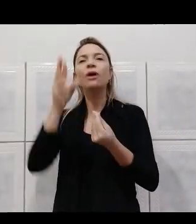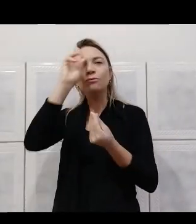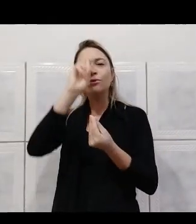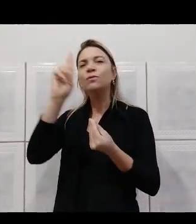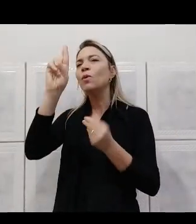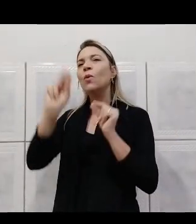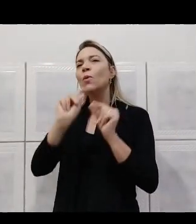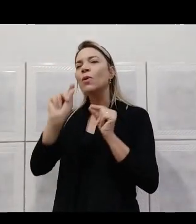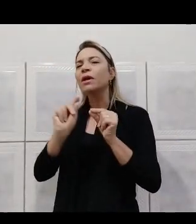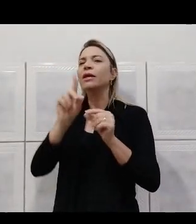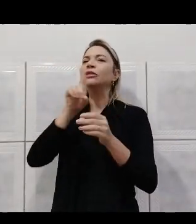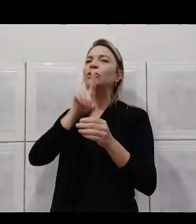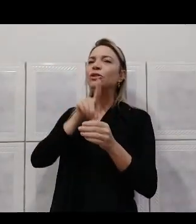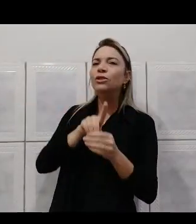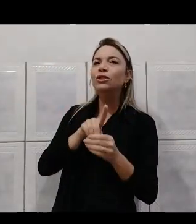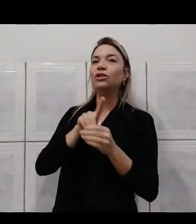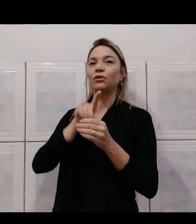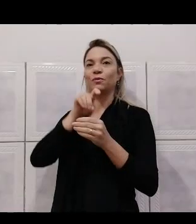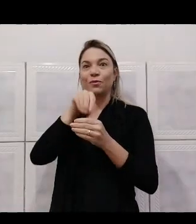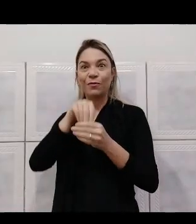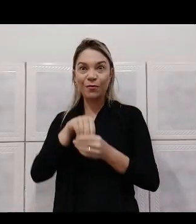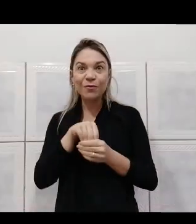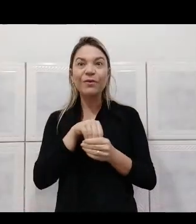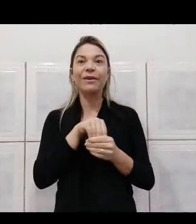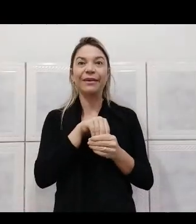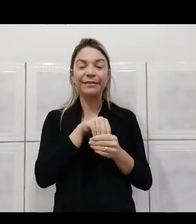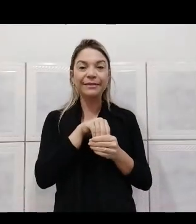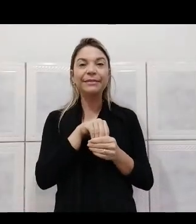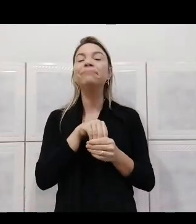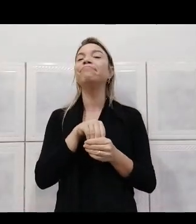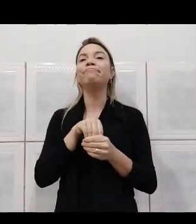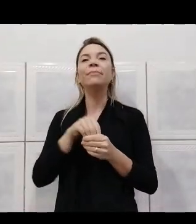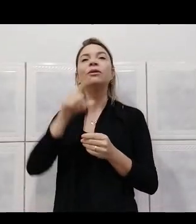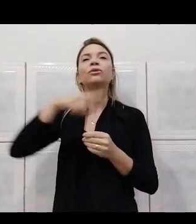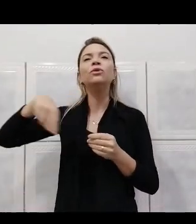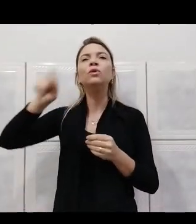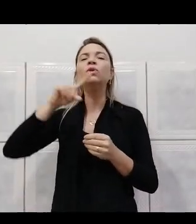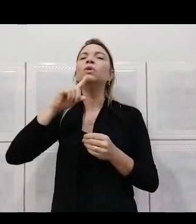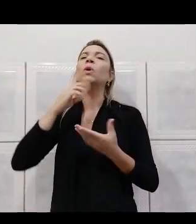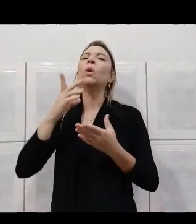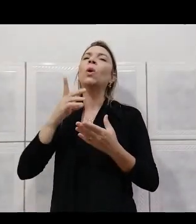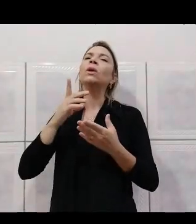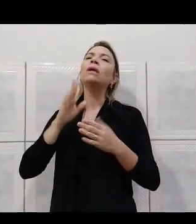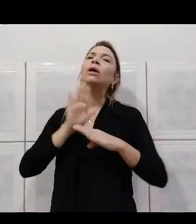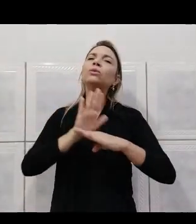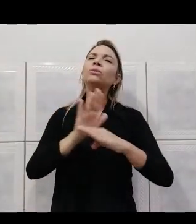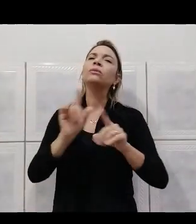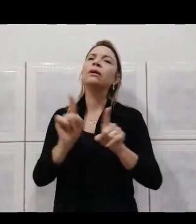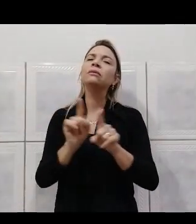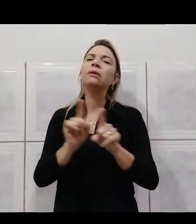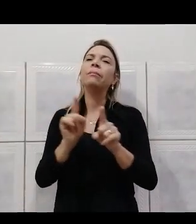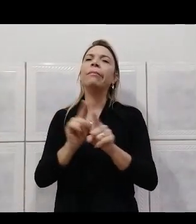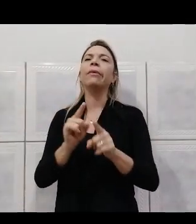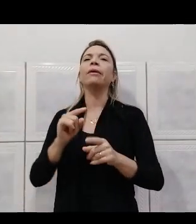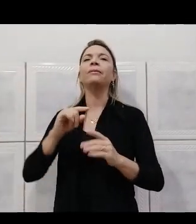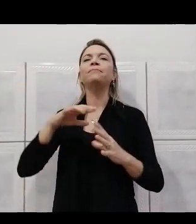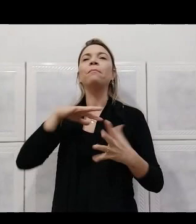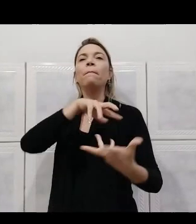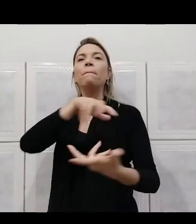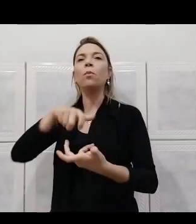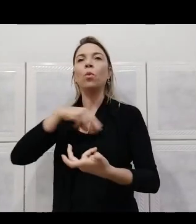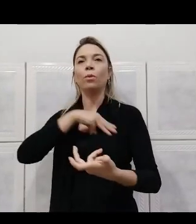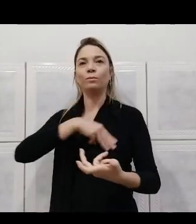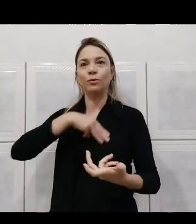os nossos dízimos e ofertas, de contribuirmos para a campanha de missões mundiais. Você